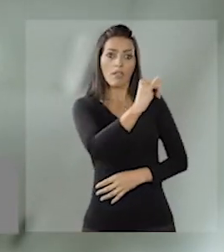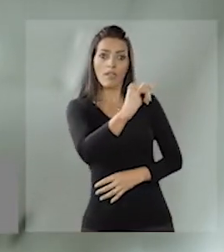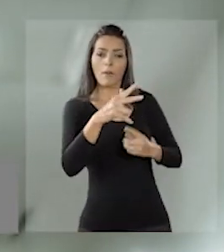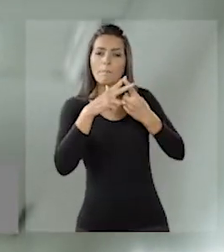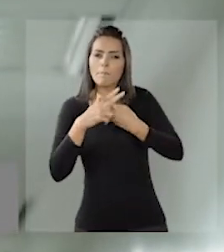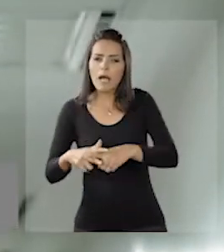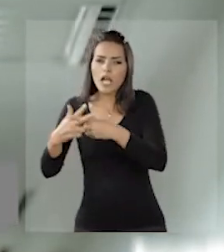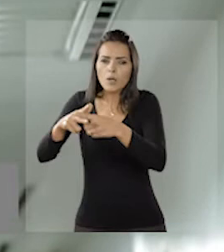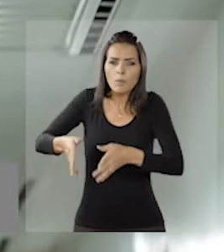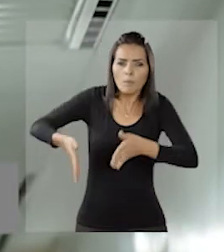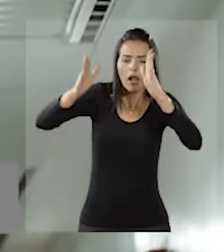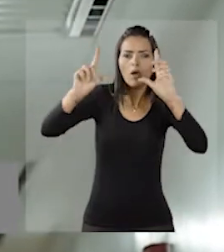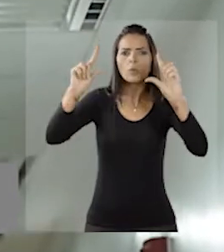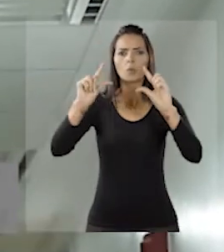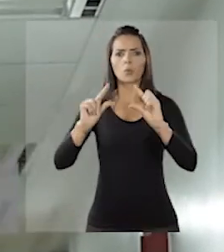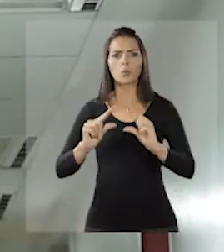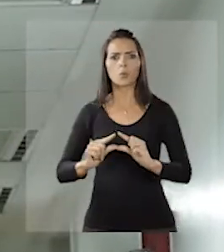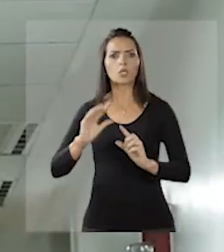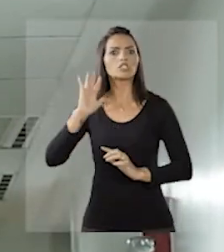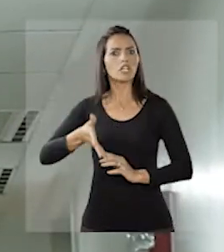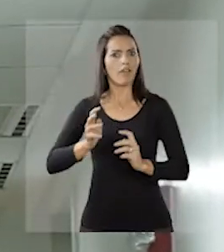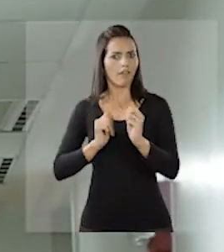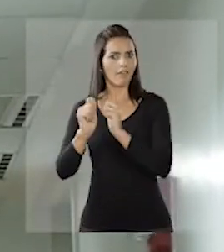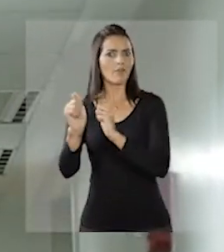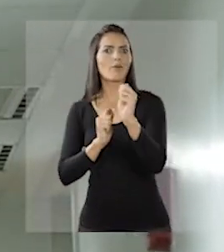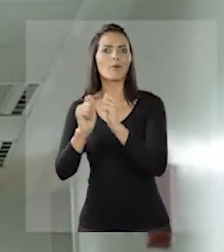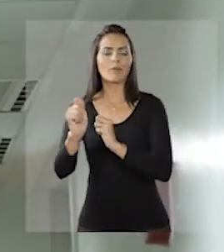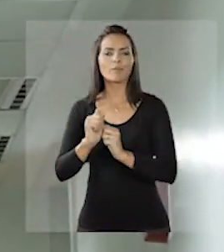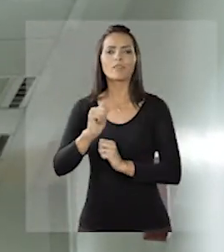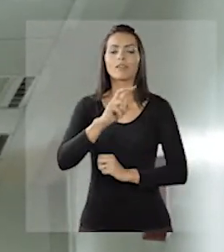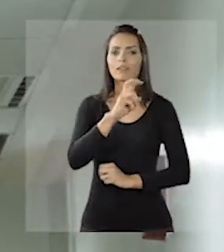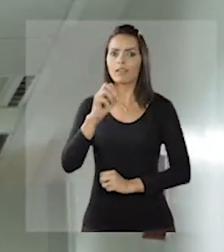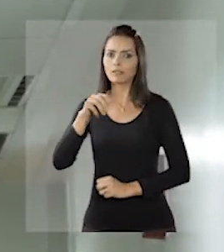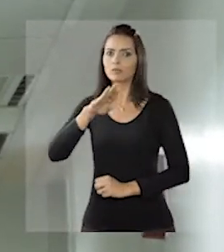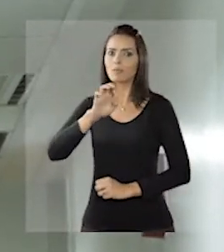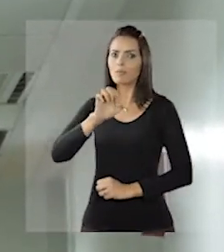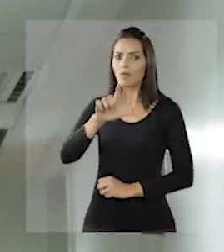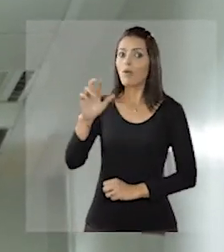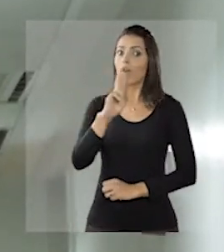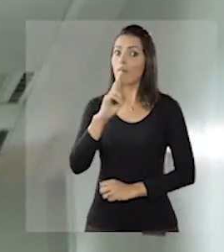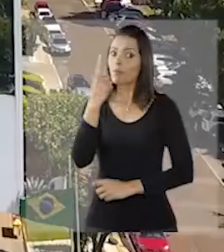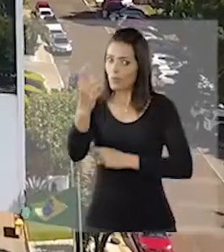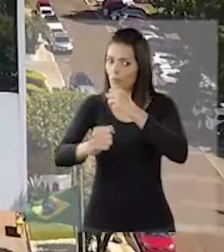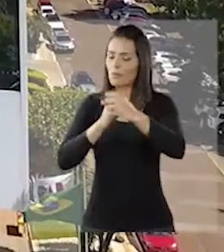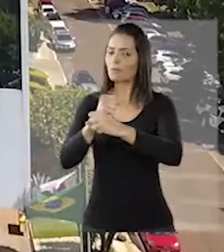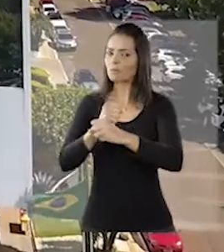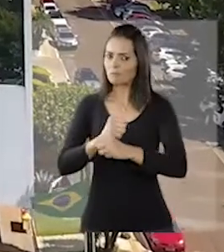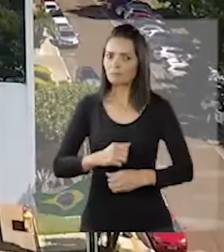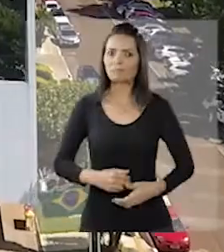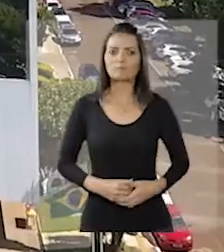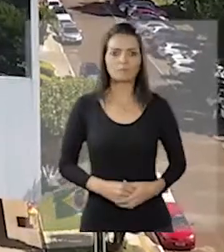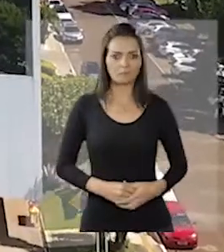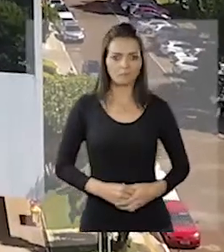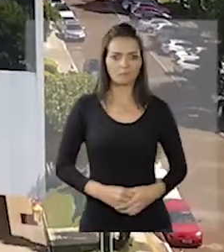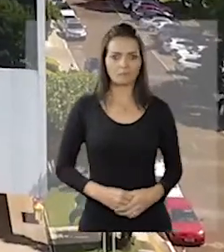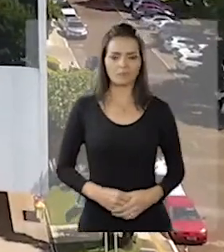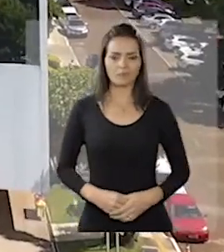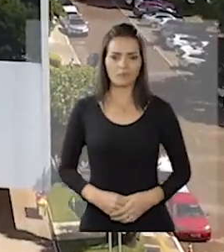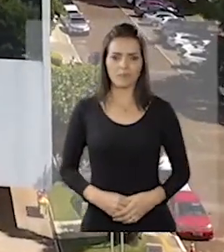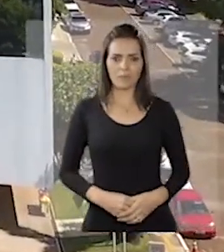e manutenção foram reduzidos. Uma economia de quase R$500 milhão por ano.